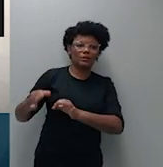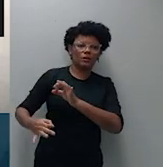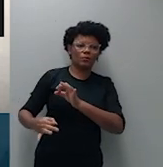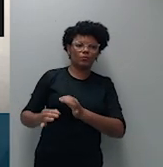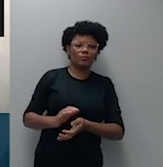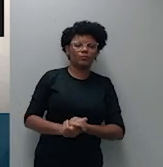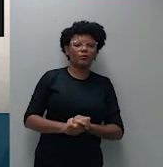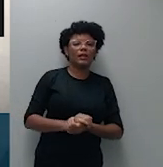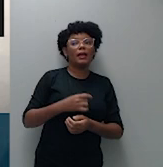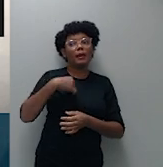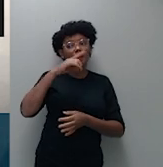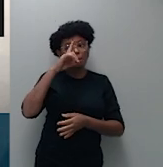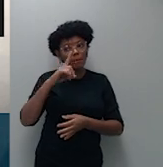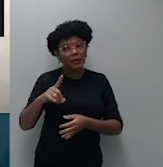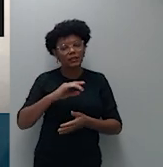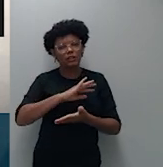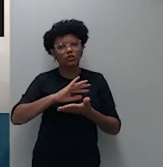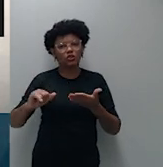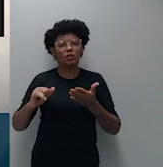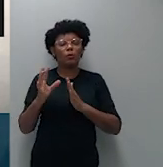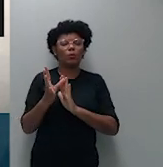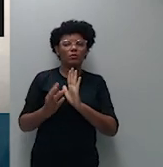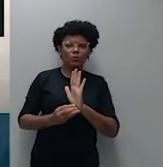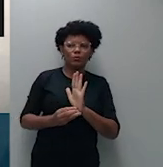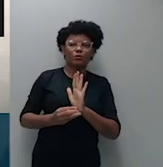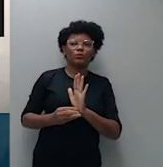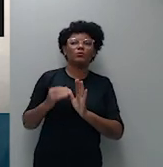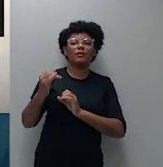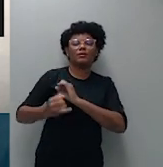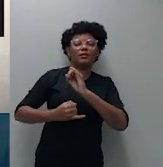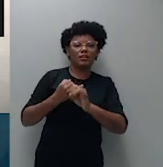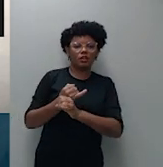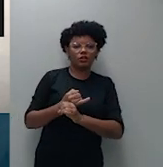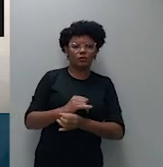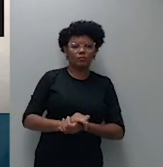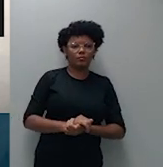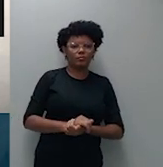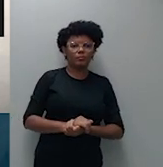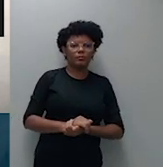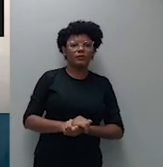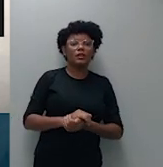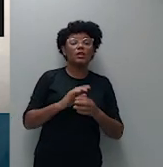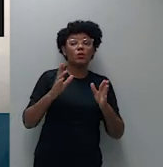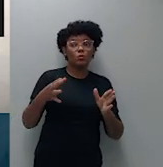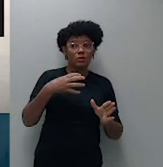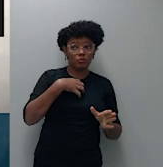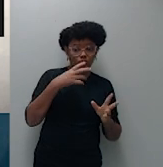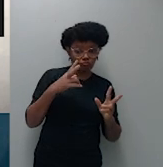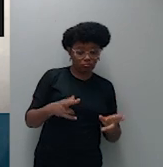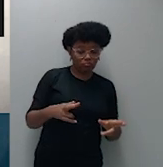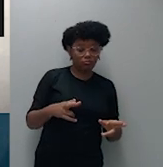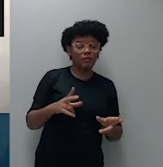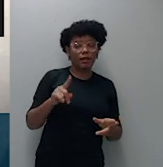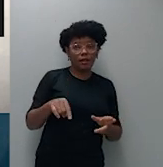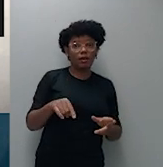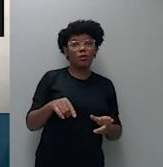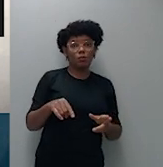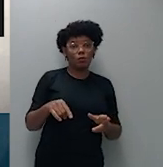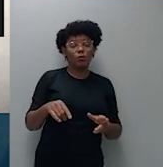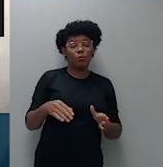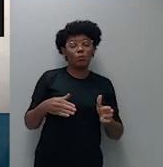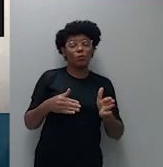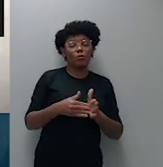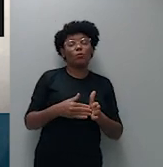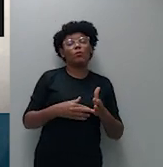ordena retirada do conteúdo da internet e o mesmo sentido é Rua agravo interno resp